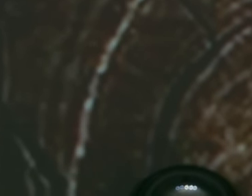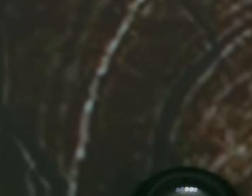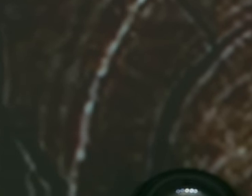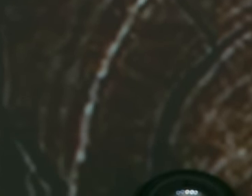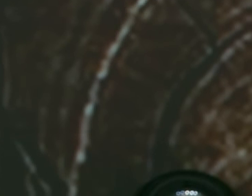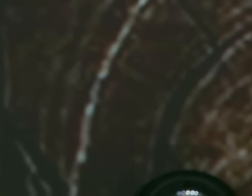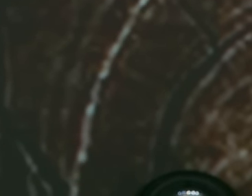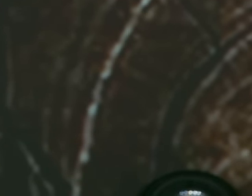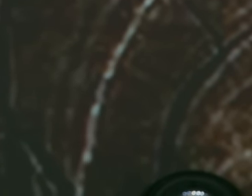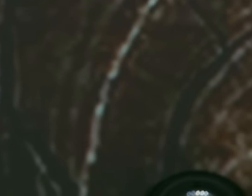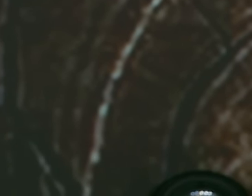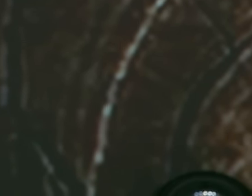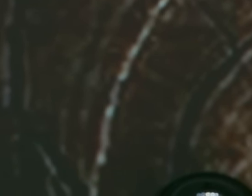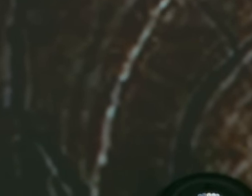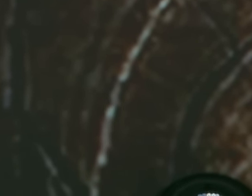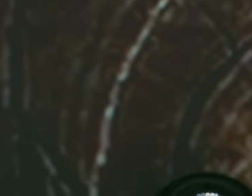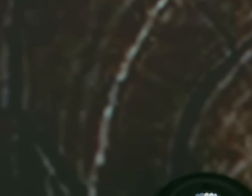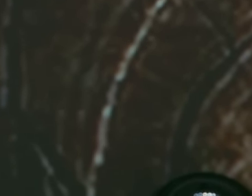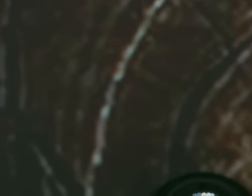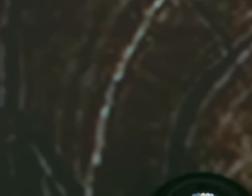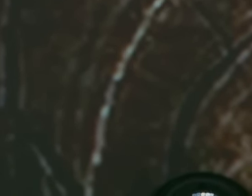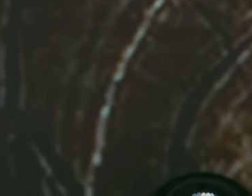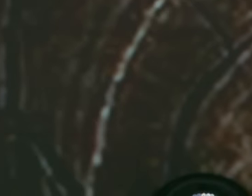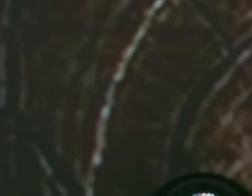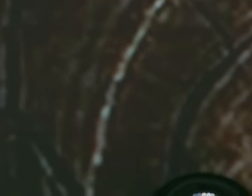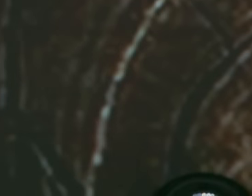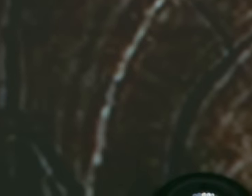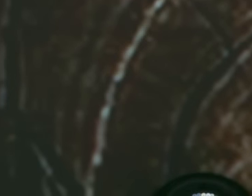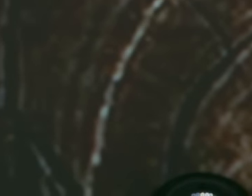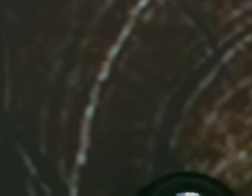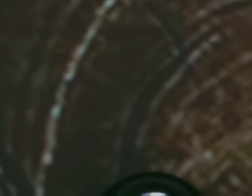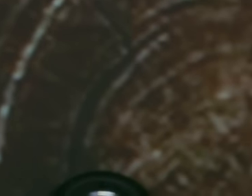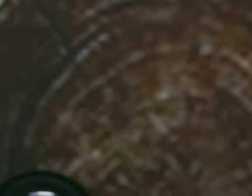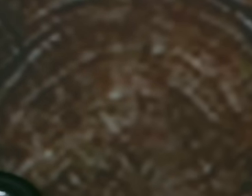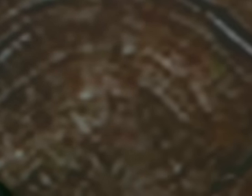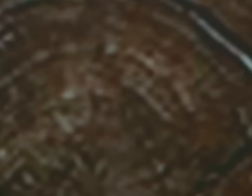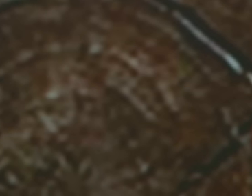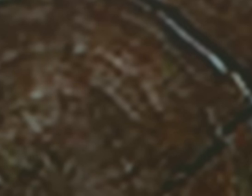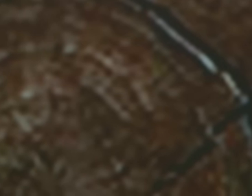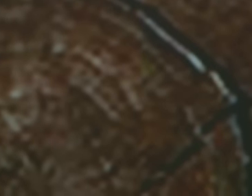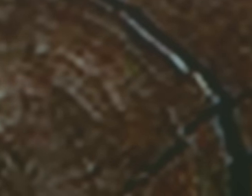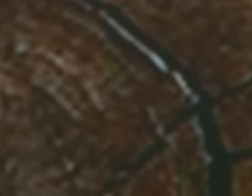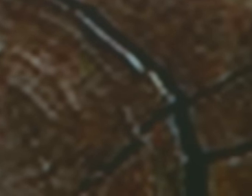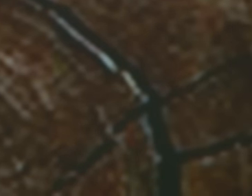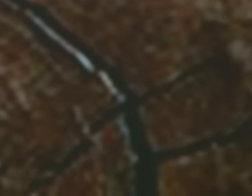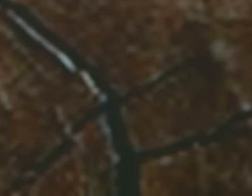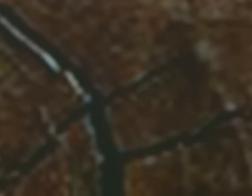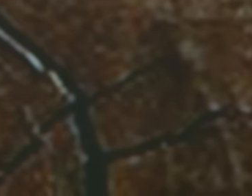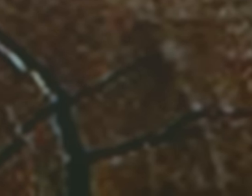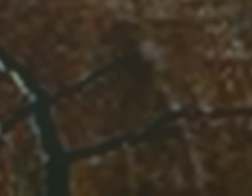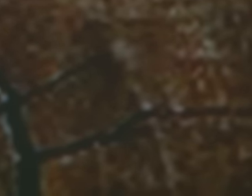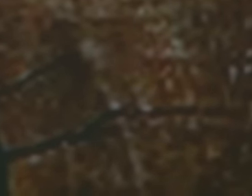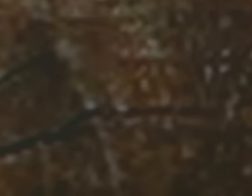bagunça não pode destruir minha mente. Eu não posso me perder. Me acha, Senhor. Me encontra onde eu